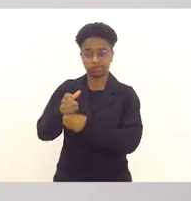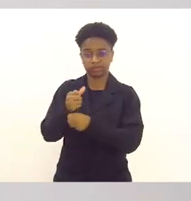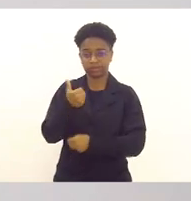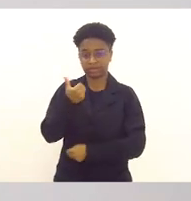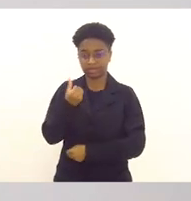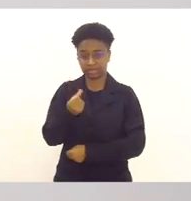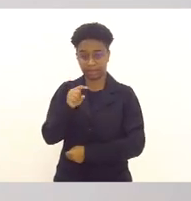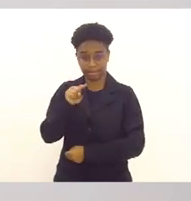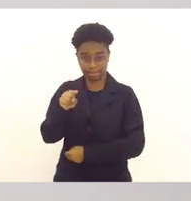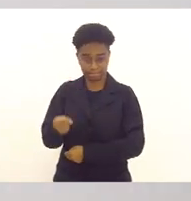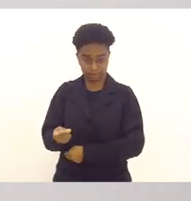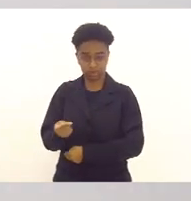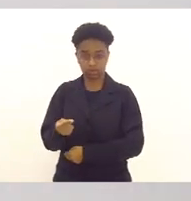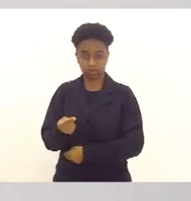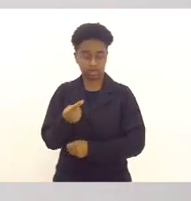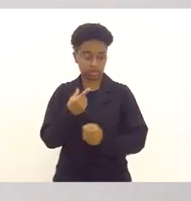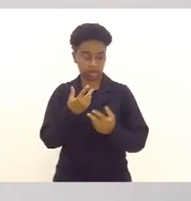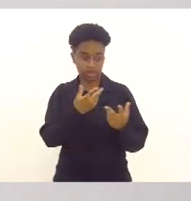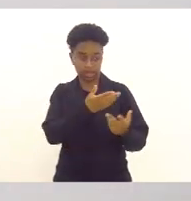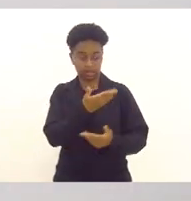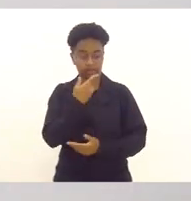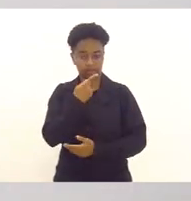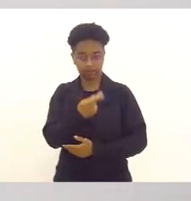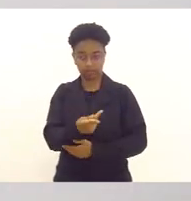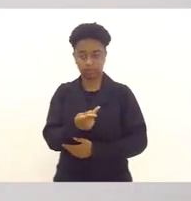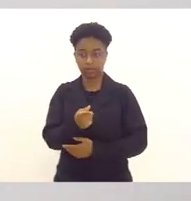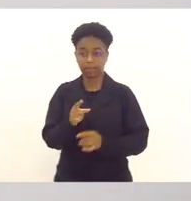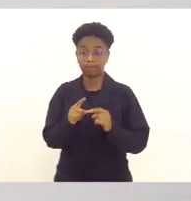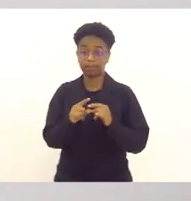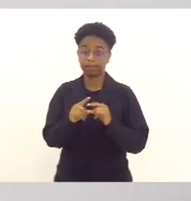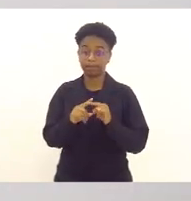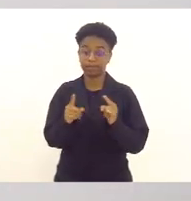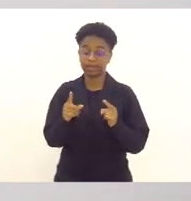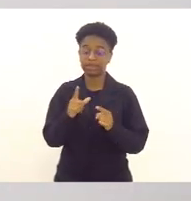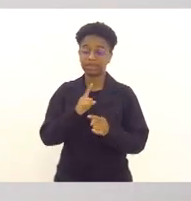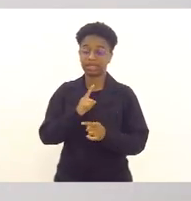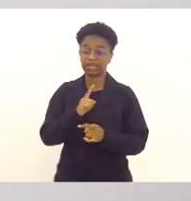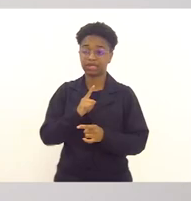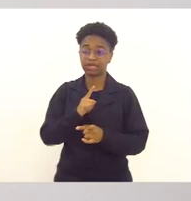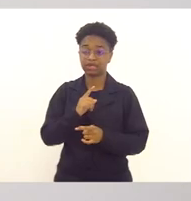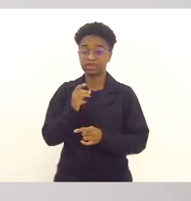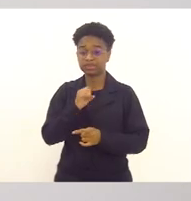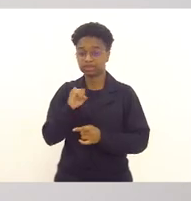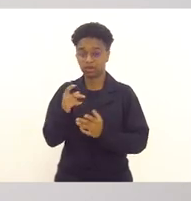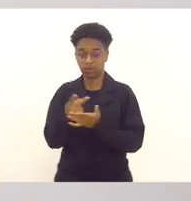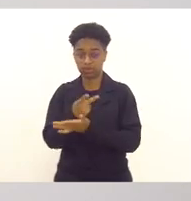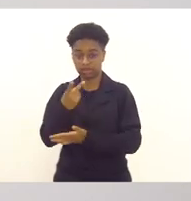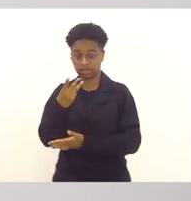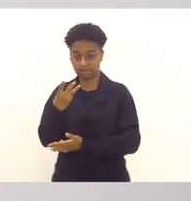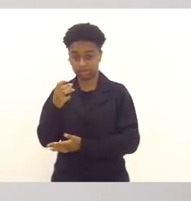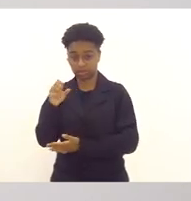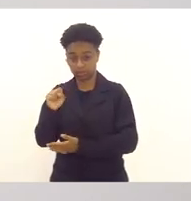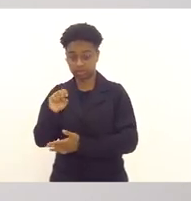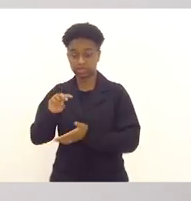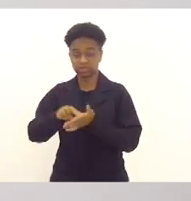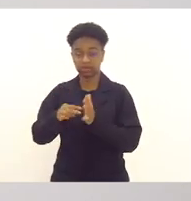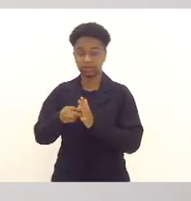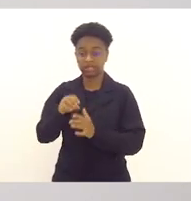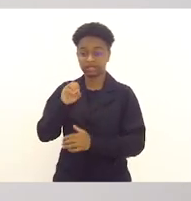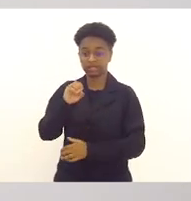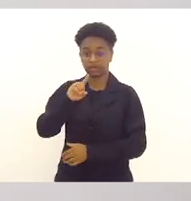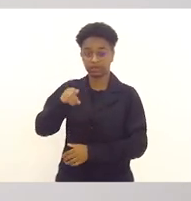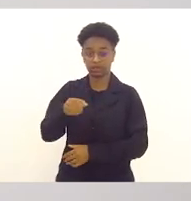mil que a doutora Gabriela trouxe aqui para gente e se foram 38 estudar 0,2%